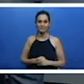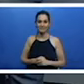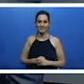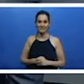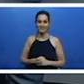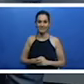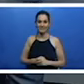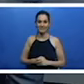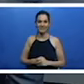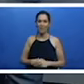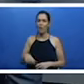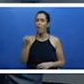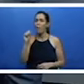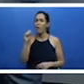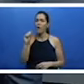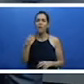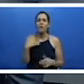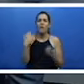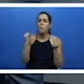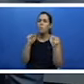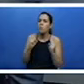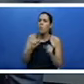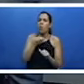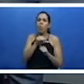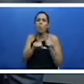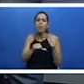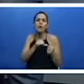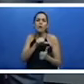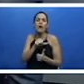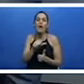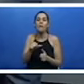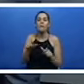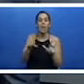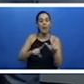O que eu posso trocar pela letra N ali?